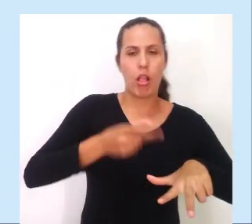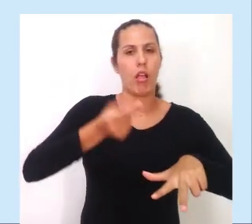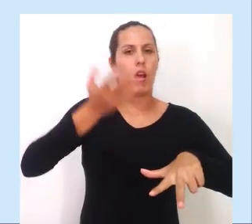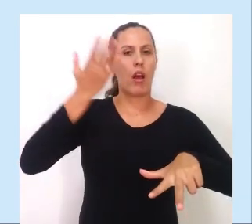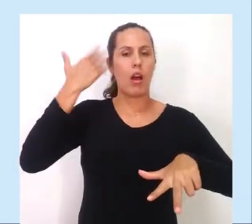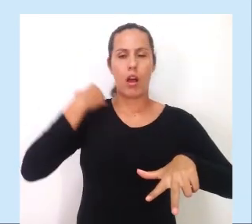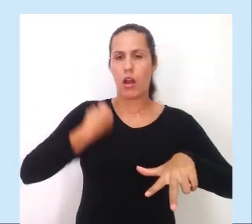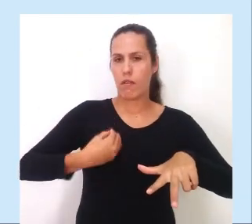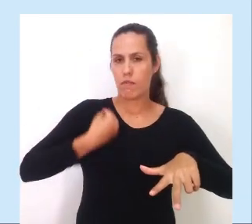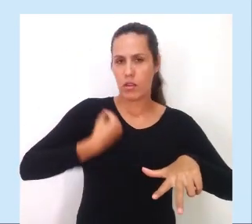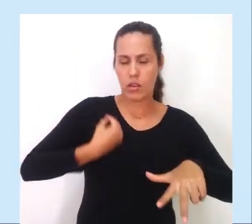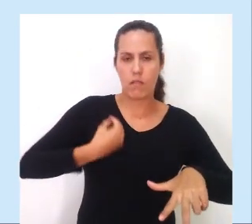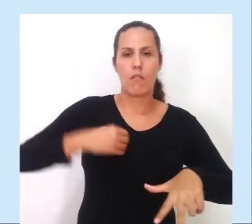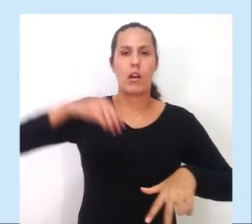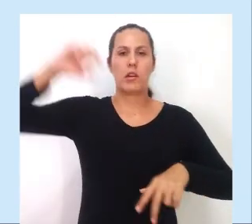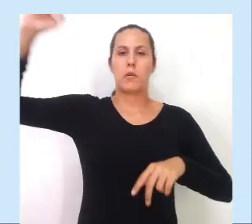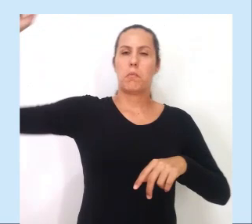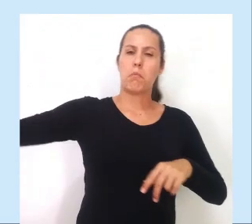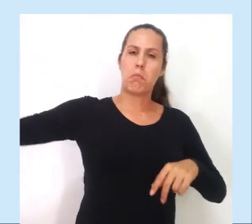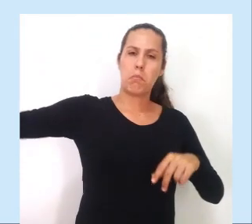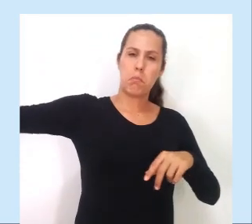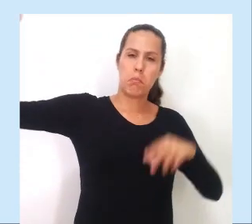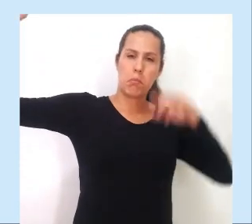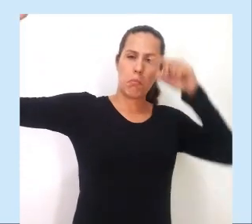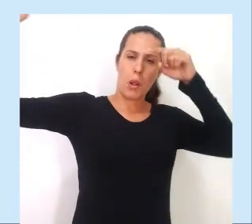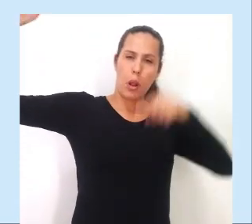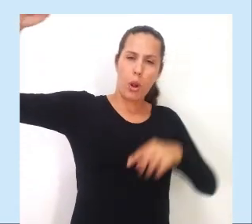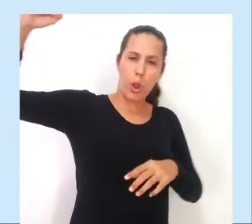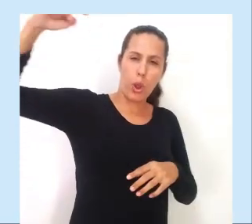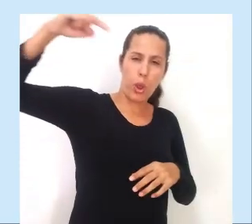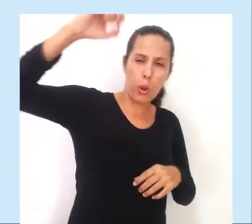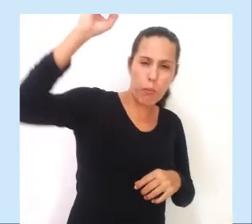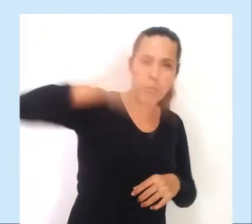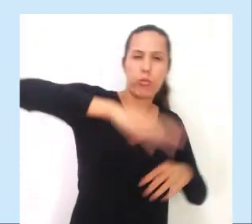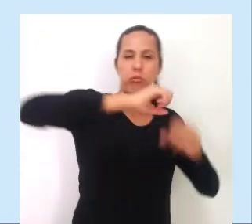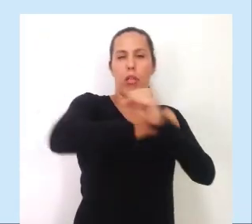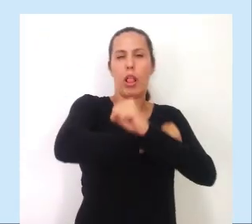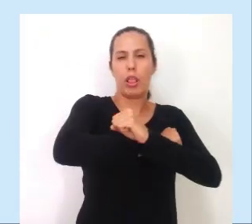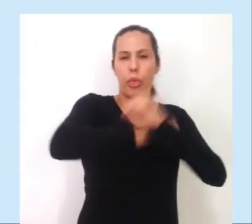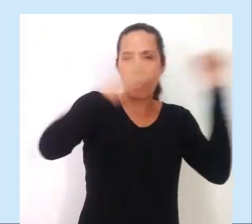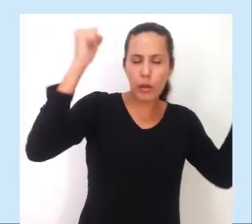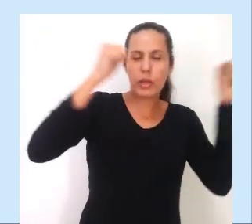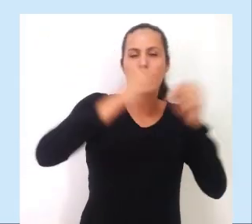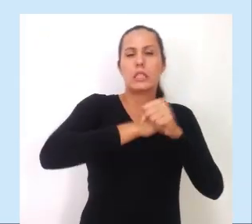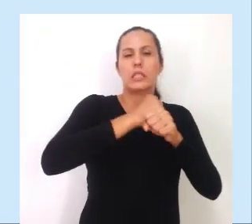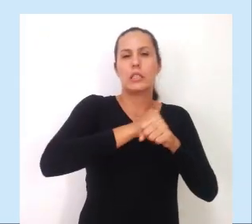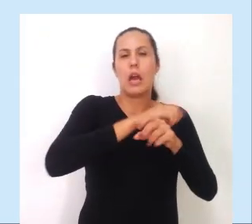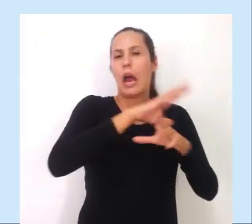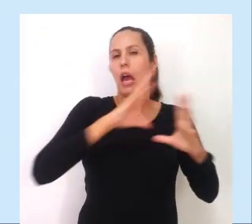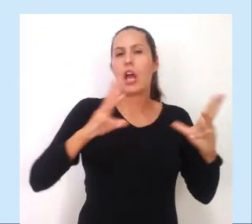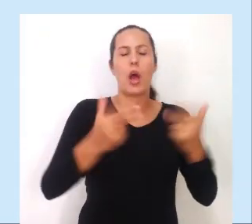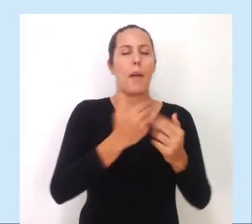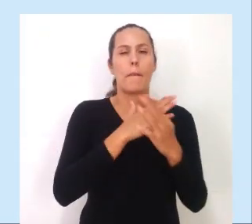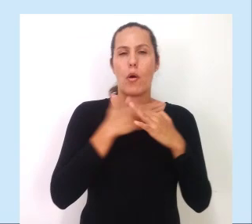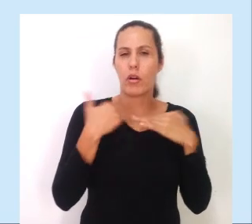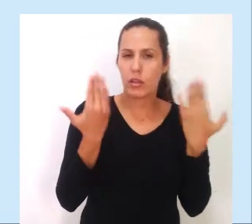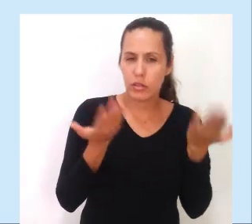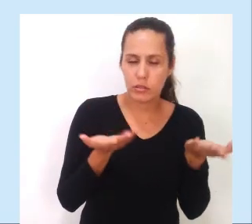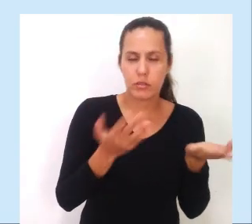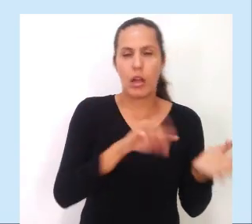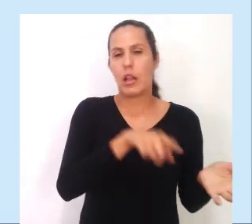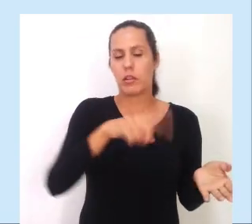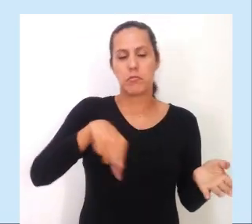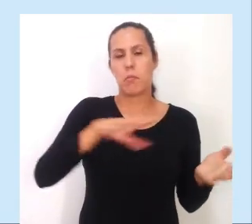teve a extinção do dinossauro, que foi provocado por um meteoro, os dinossauros eles morreram, e com o passar